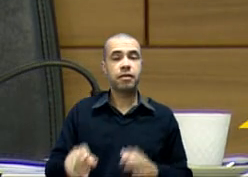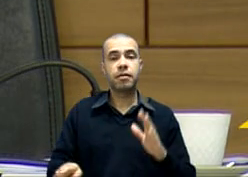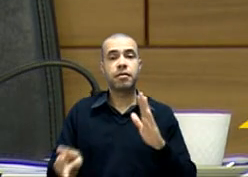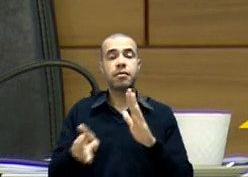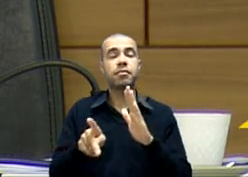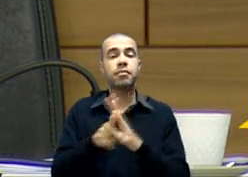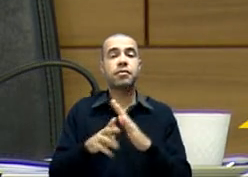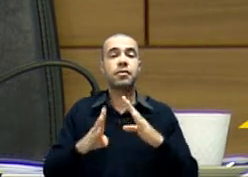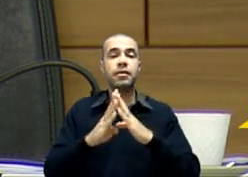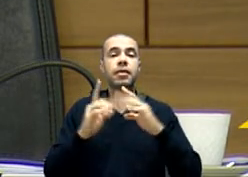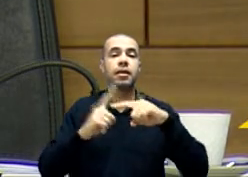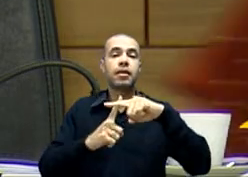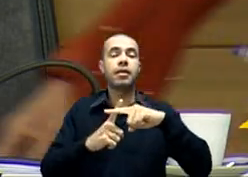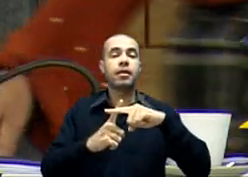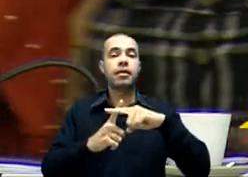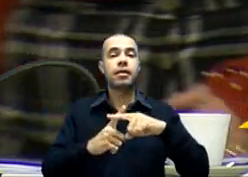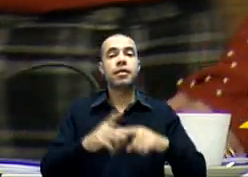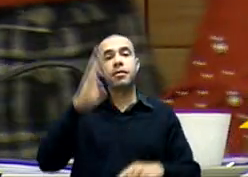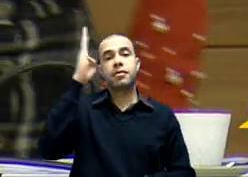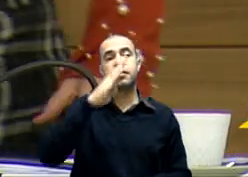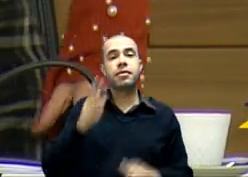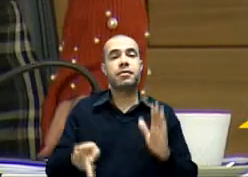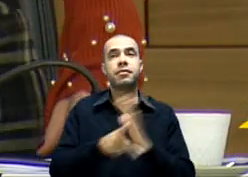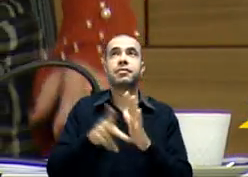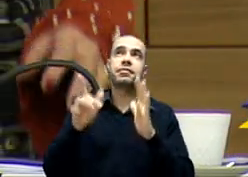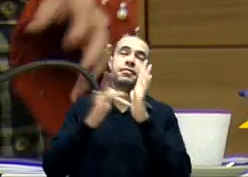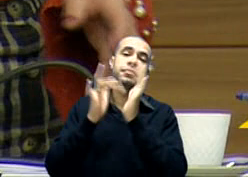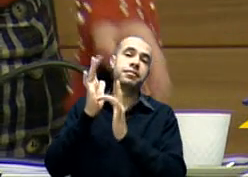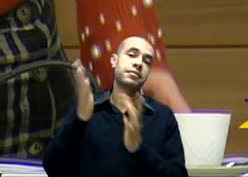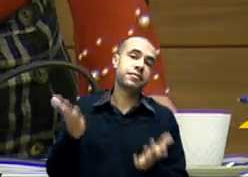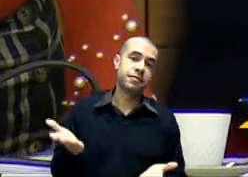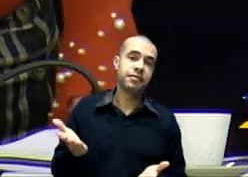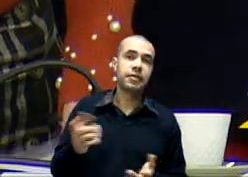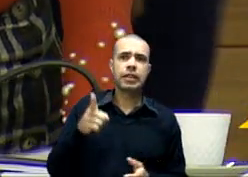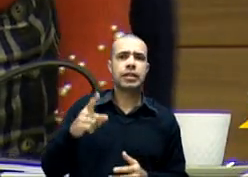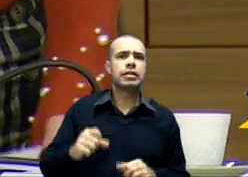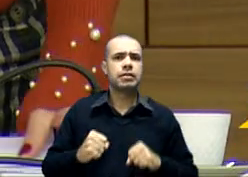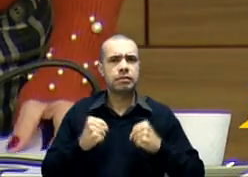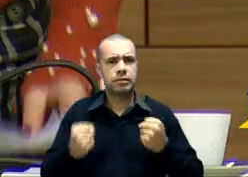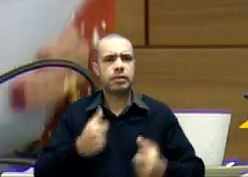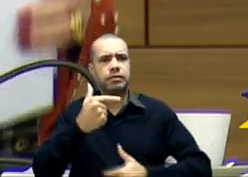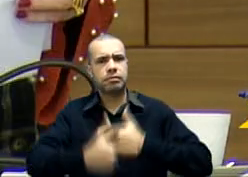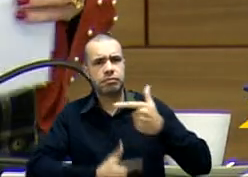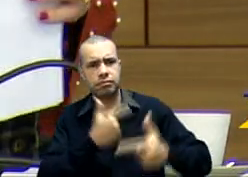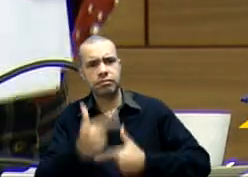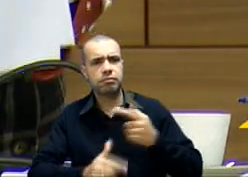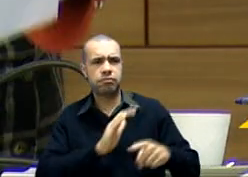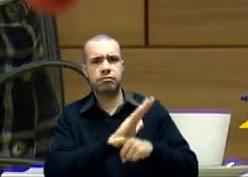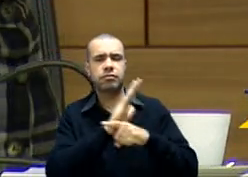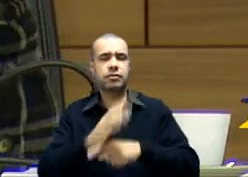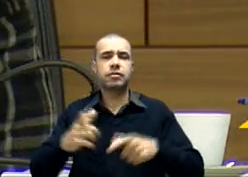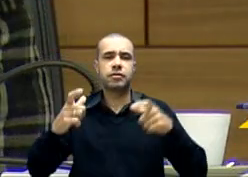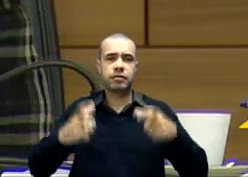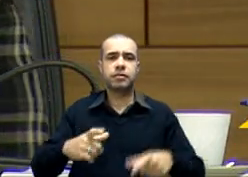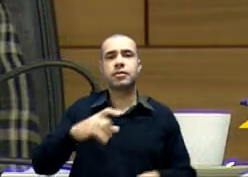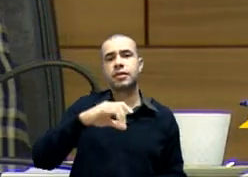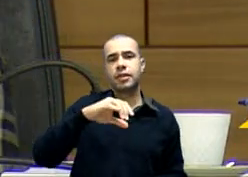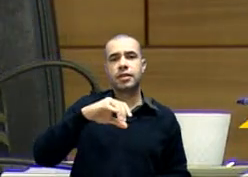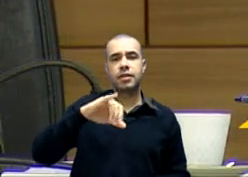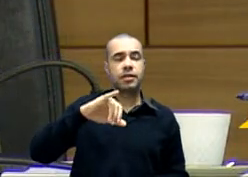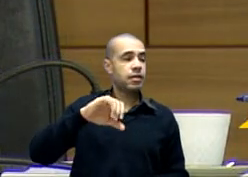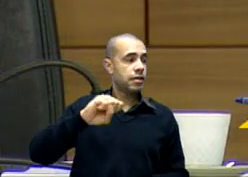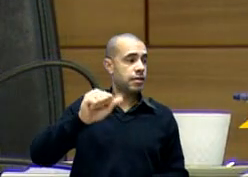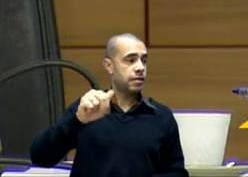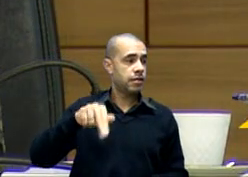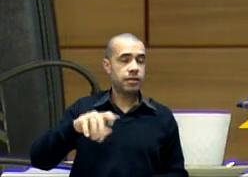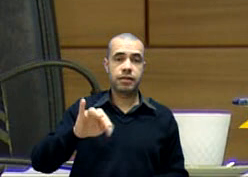pessoa maravilhosa da comunidade, tem um ótimo trabalho com a comunidade Brasil para Cristo, lá no Jardim Santa Marina 2. Algum